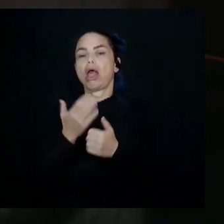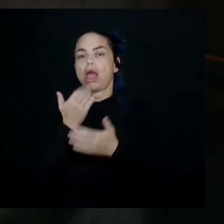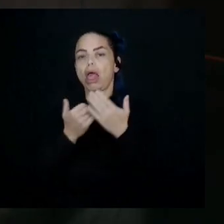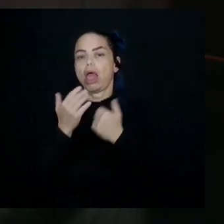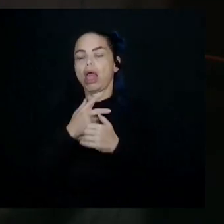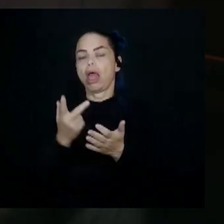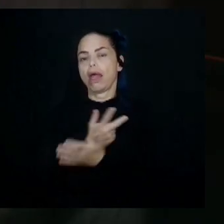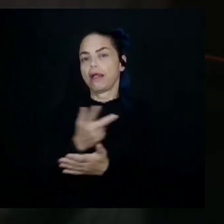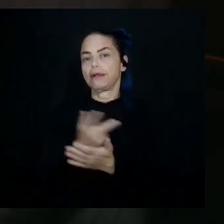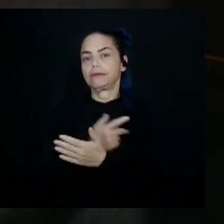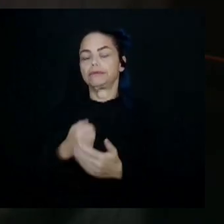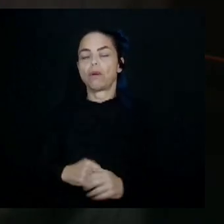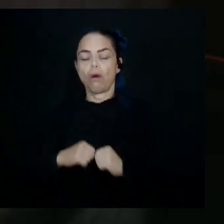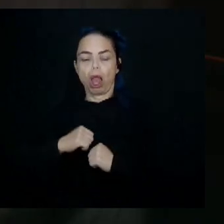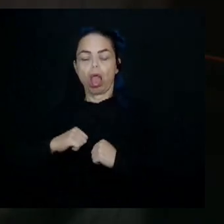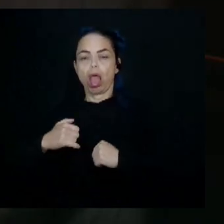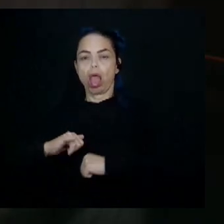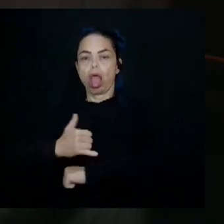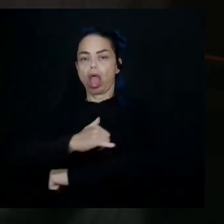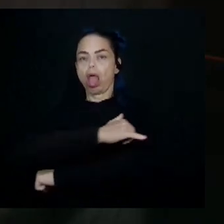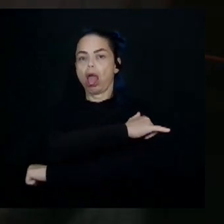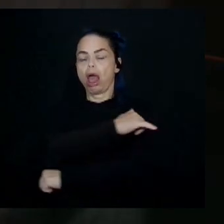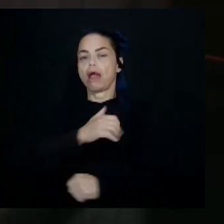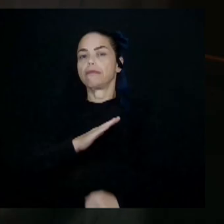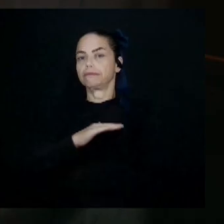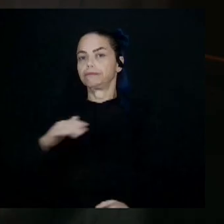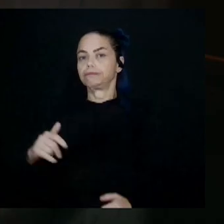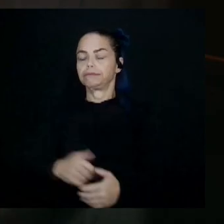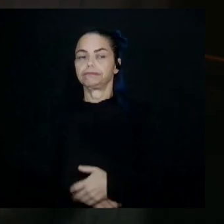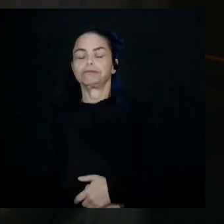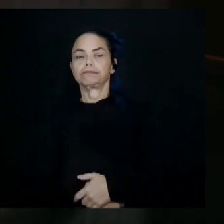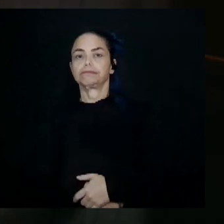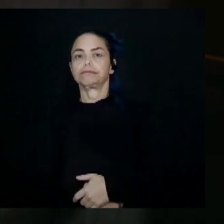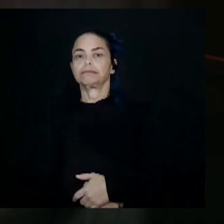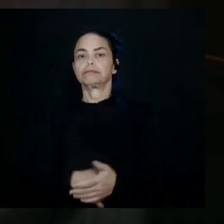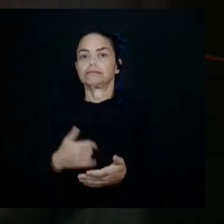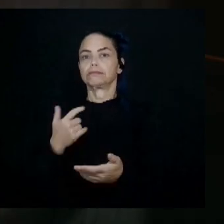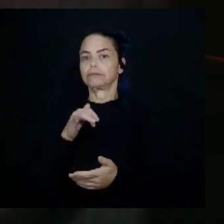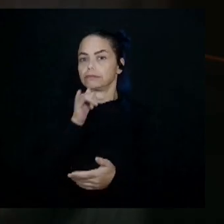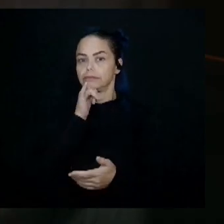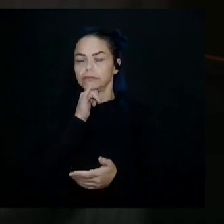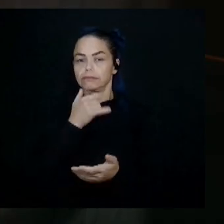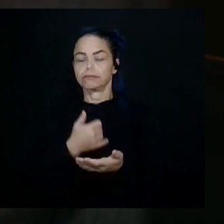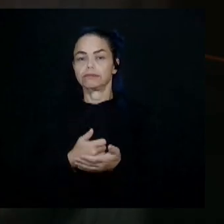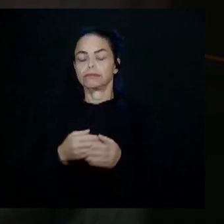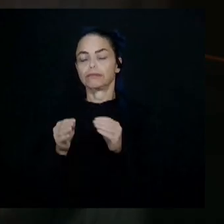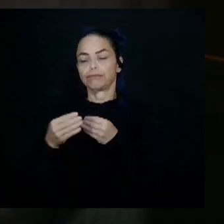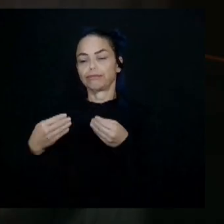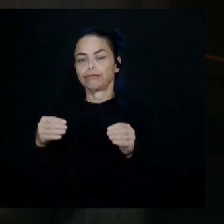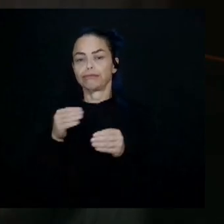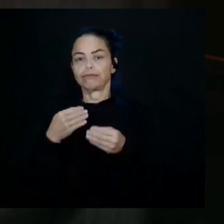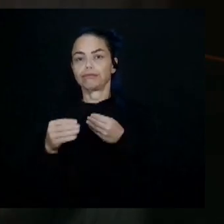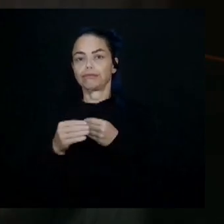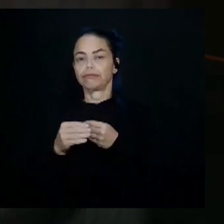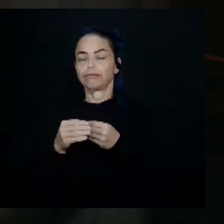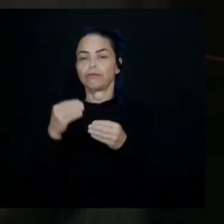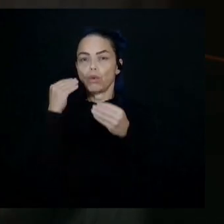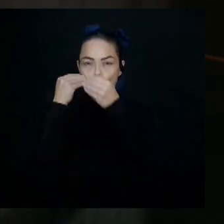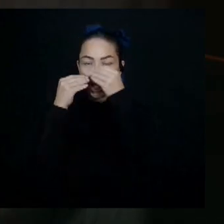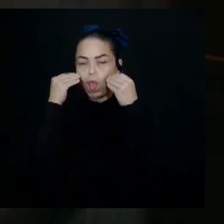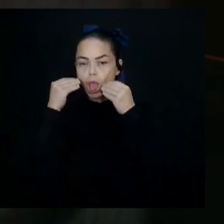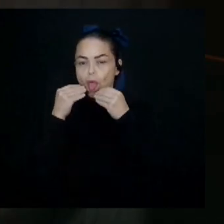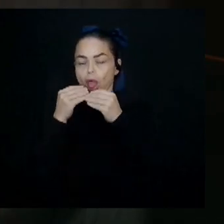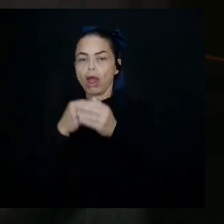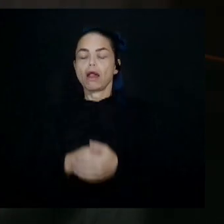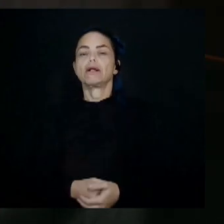de obesidade infantil, exposição a substâncias químicas presentes em plásticos e cosméticos, além do